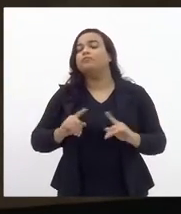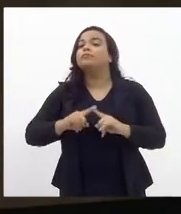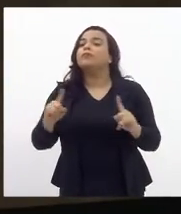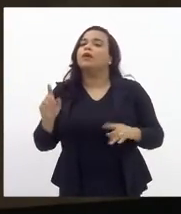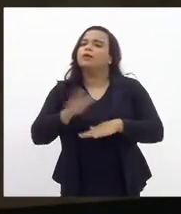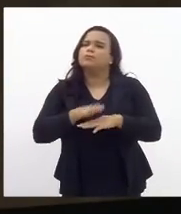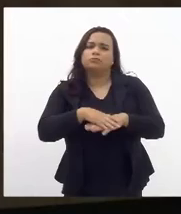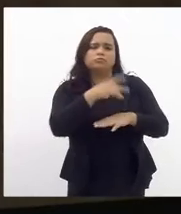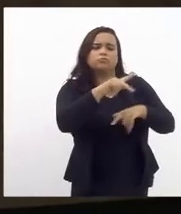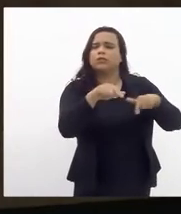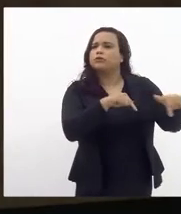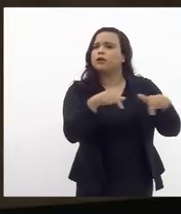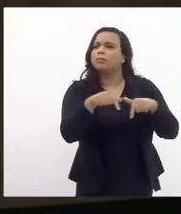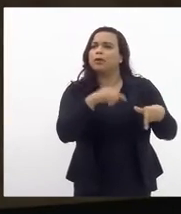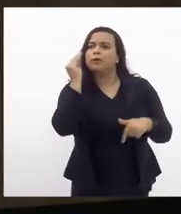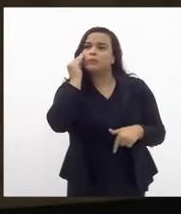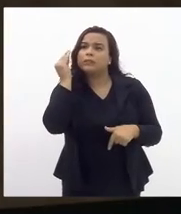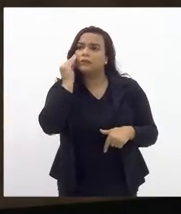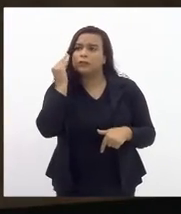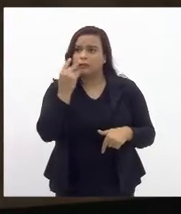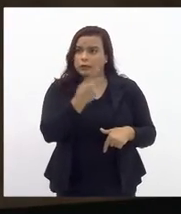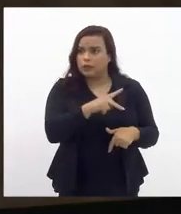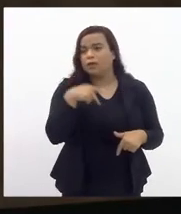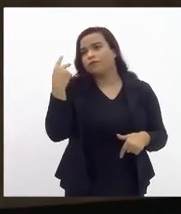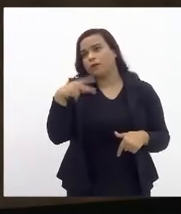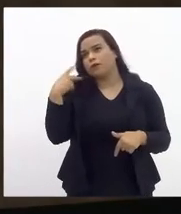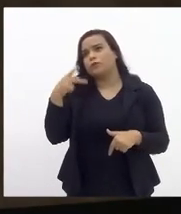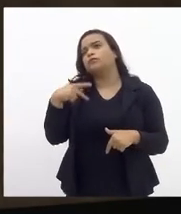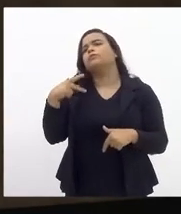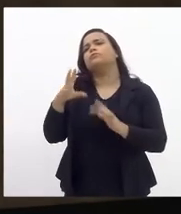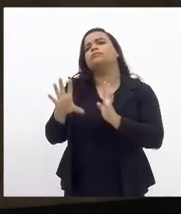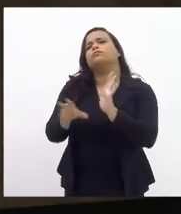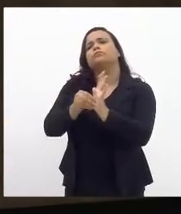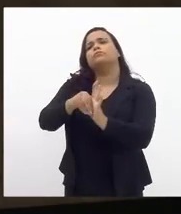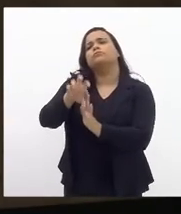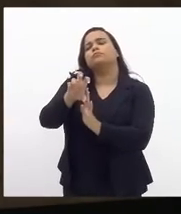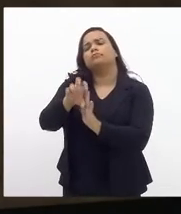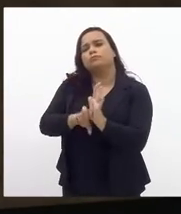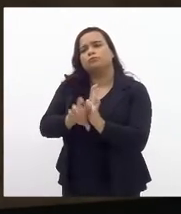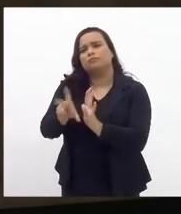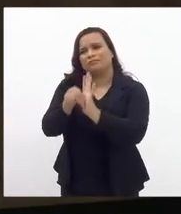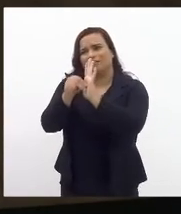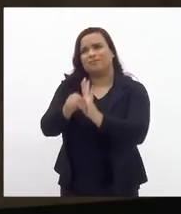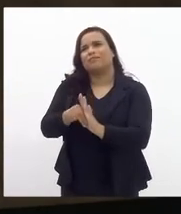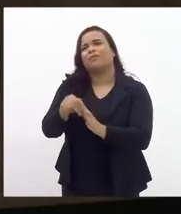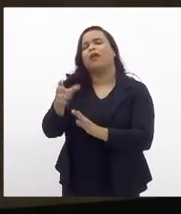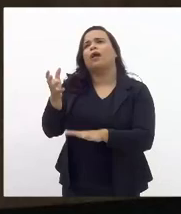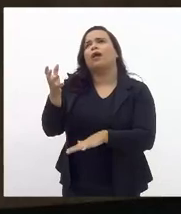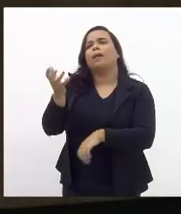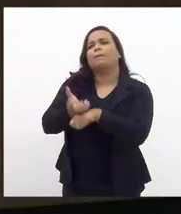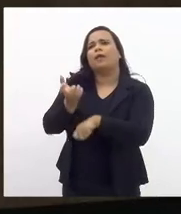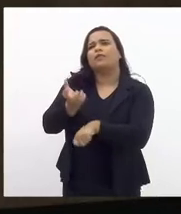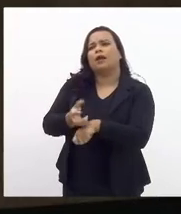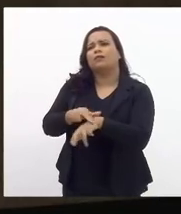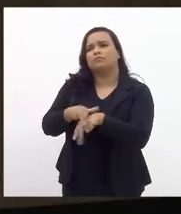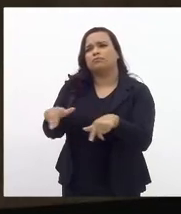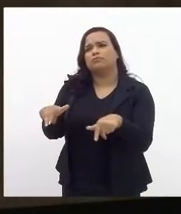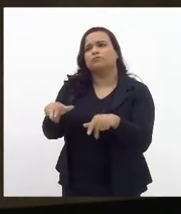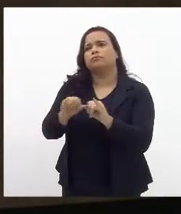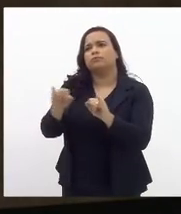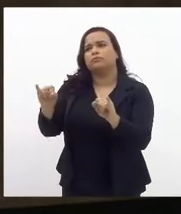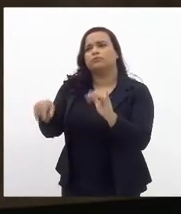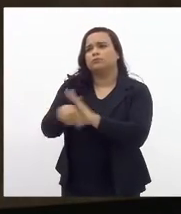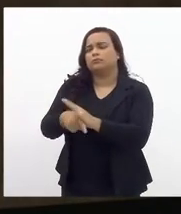parlamentar, pretendia a vereadora Rejane emendar uma matéria oriunda de mensagem do Poder